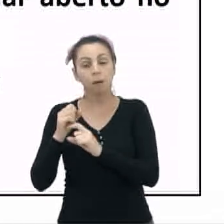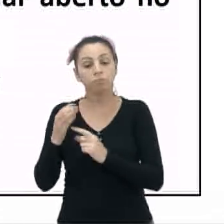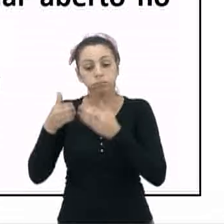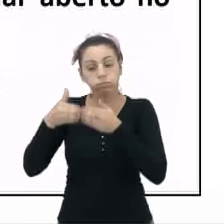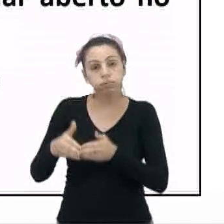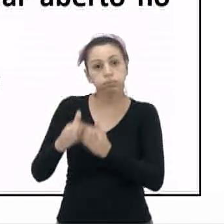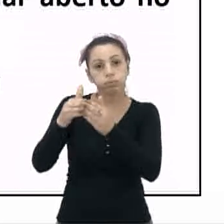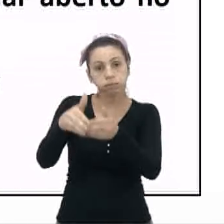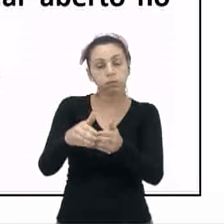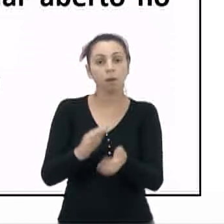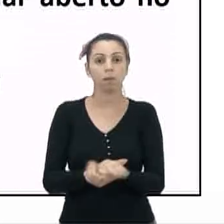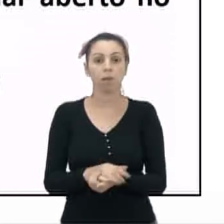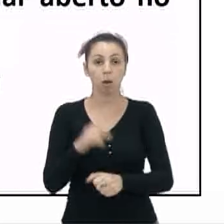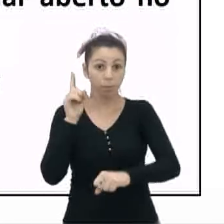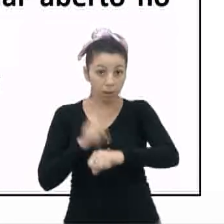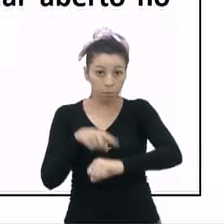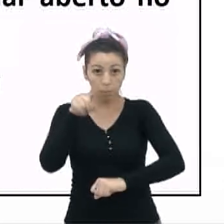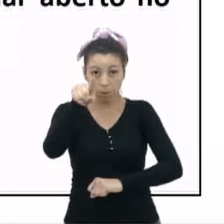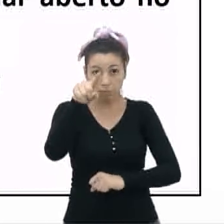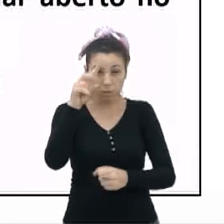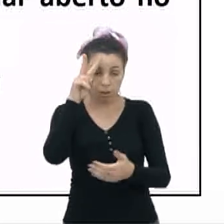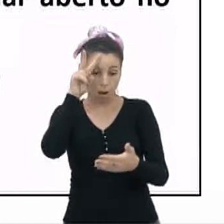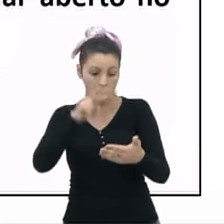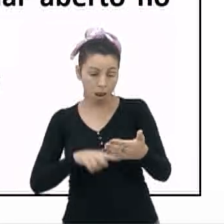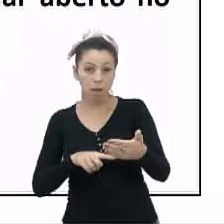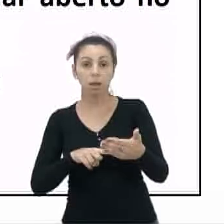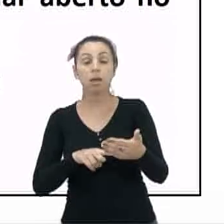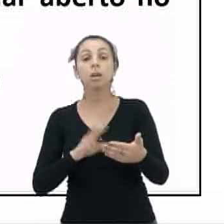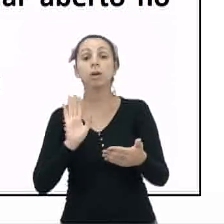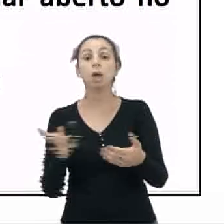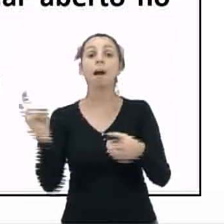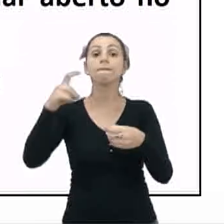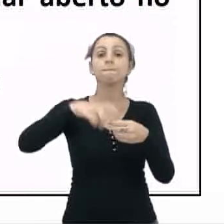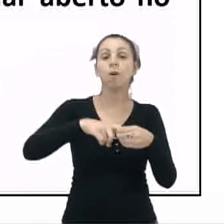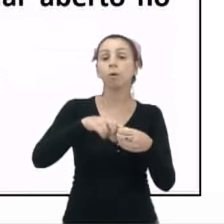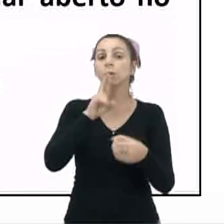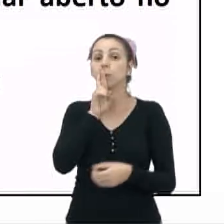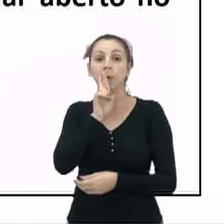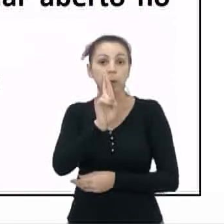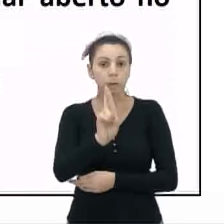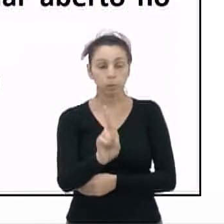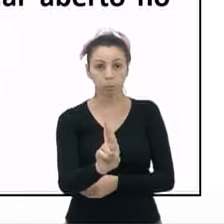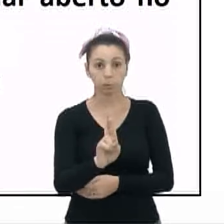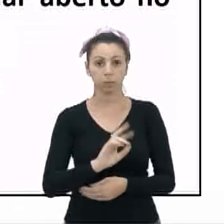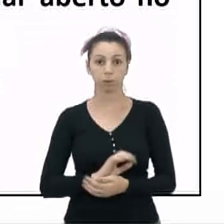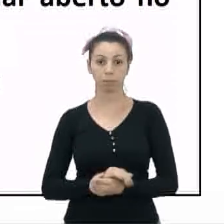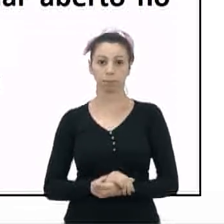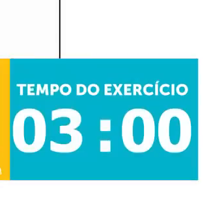a questão e já na sequência a gente volta com a resolução da questão.